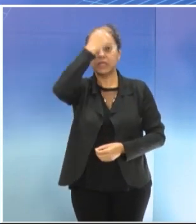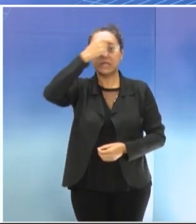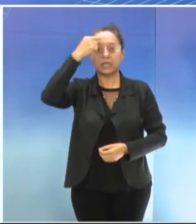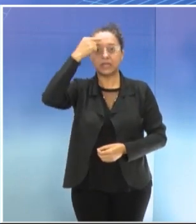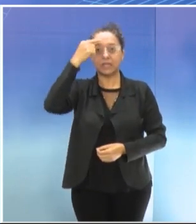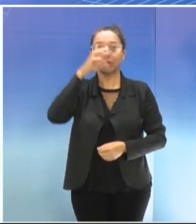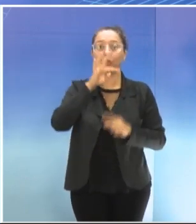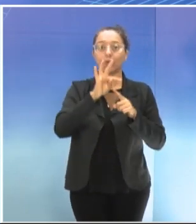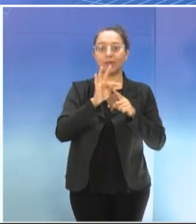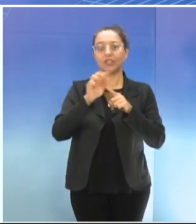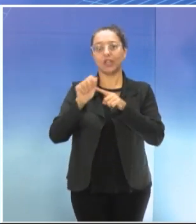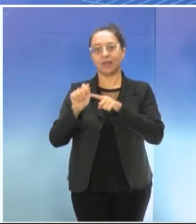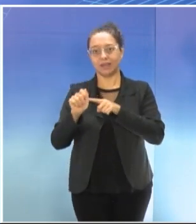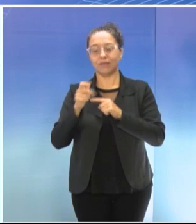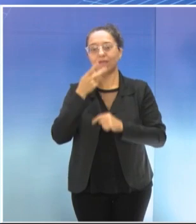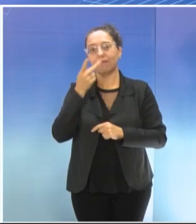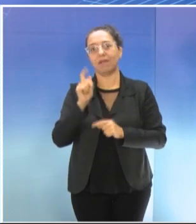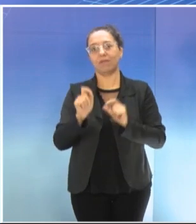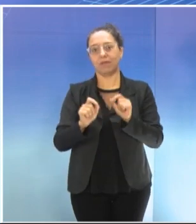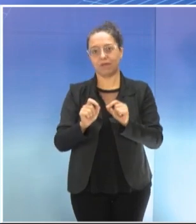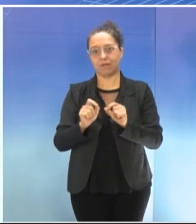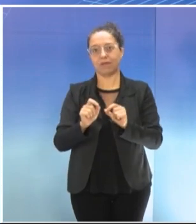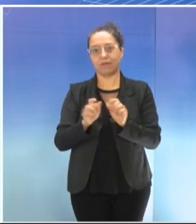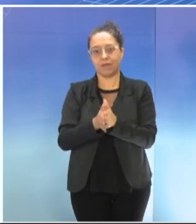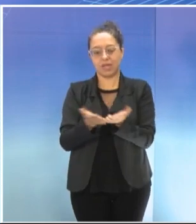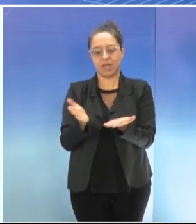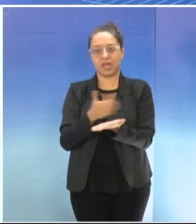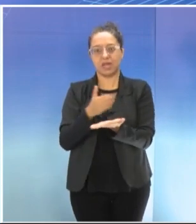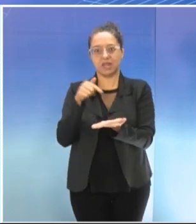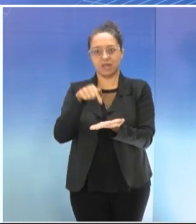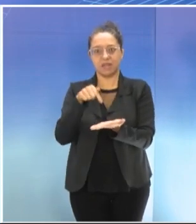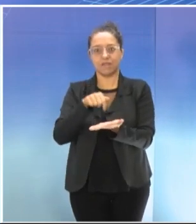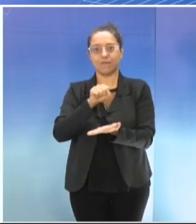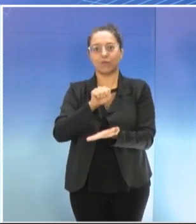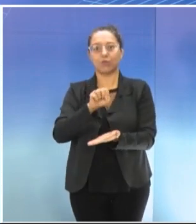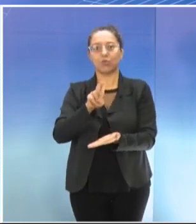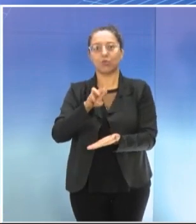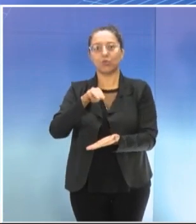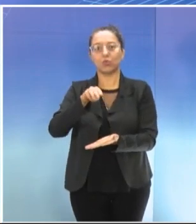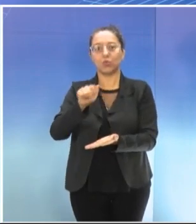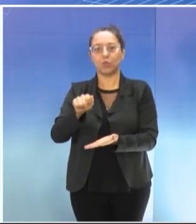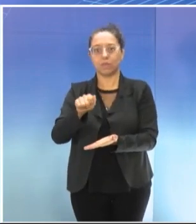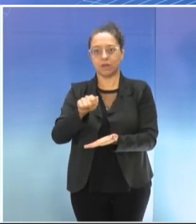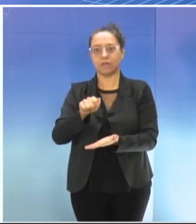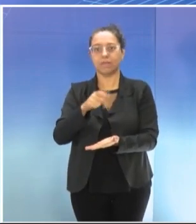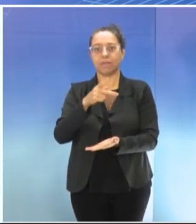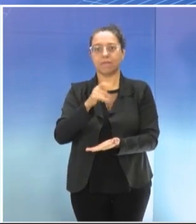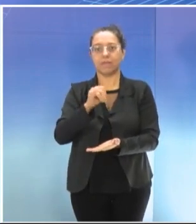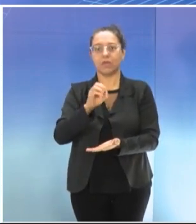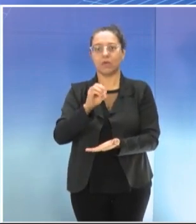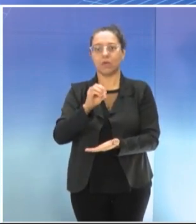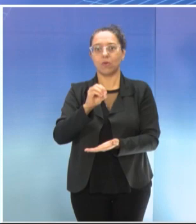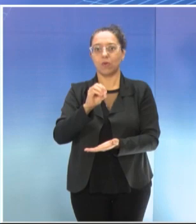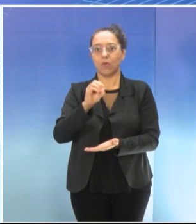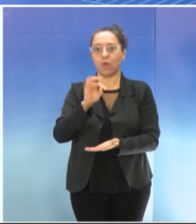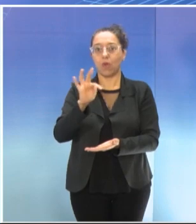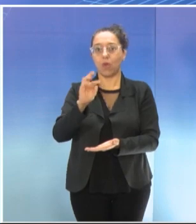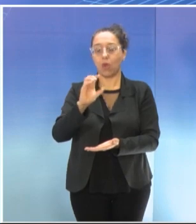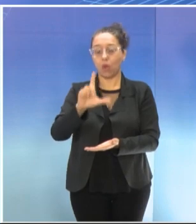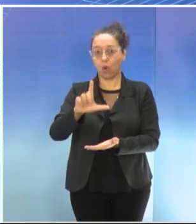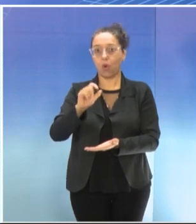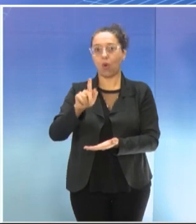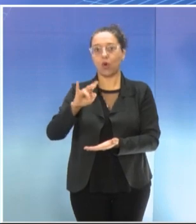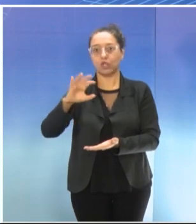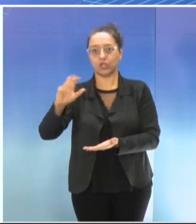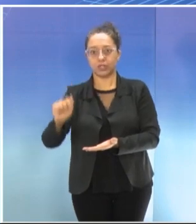que alma. Eles só mudaram. E foi isso que o São Tomás de Aquino fez. São Tomás de Aquino fez esse livro